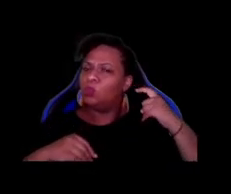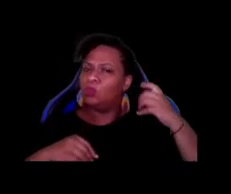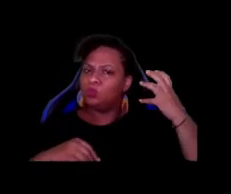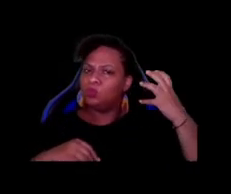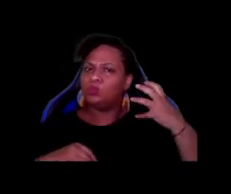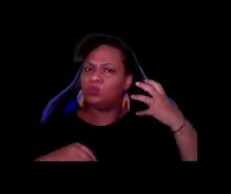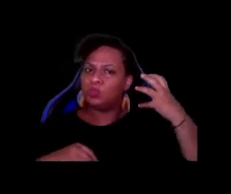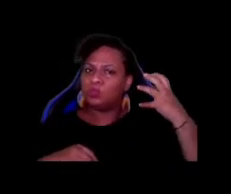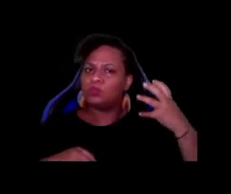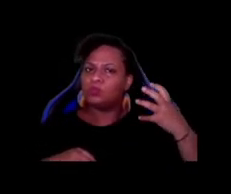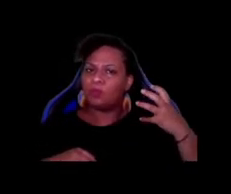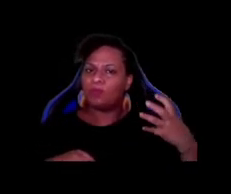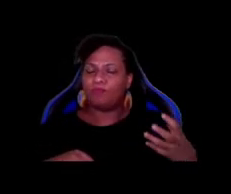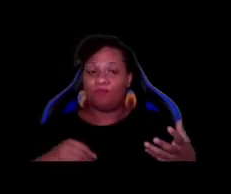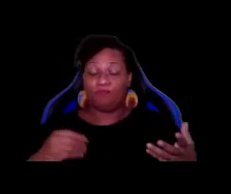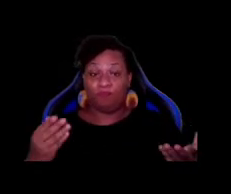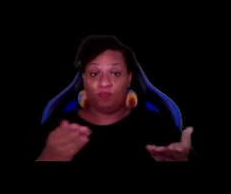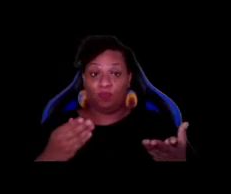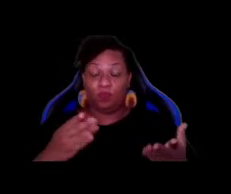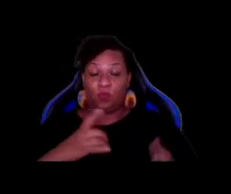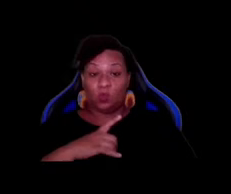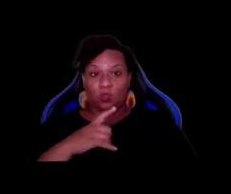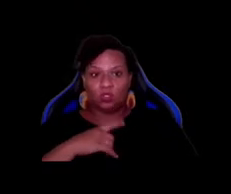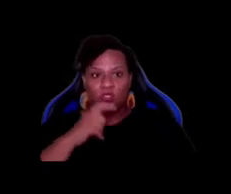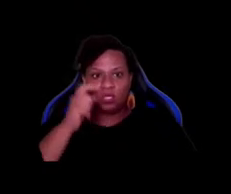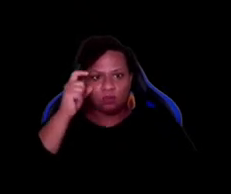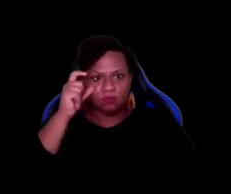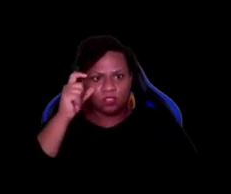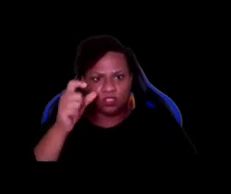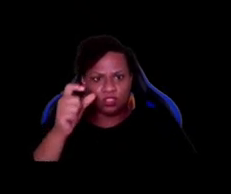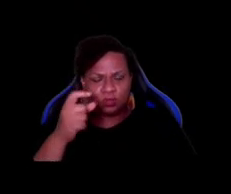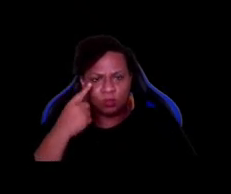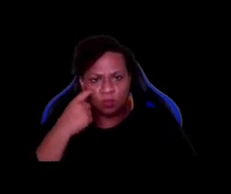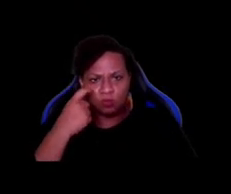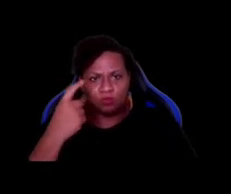coisa que me chamou a atenção, que a palavra